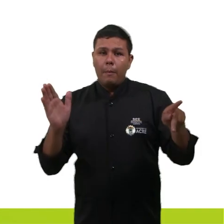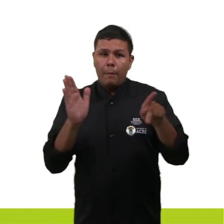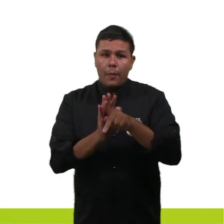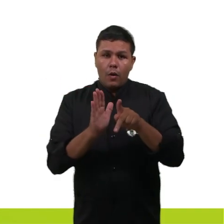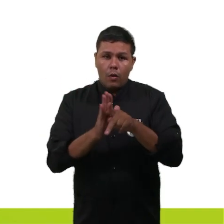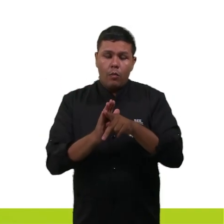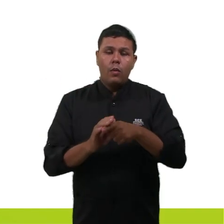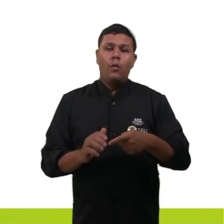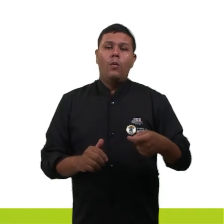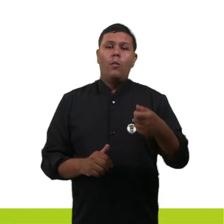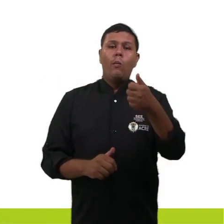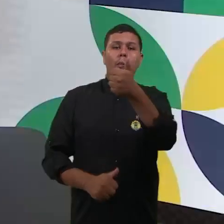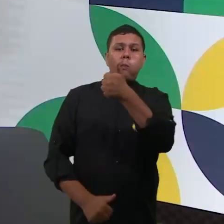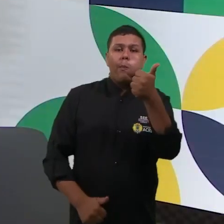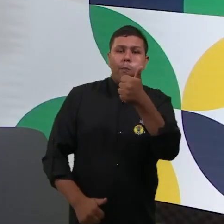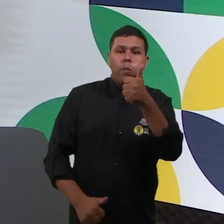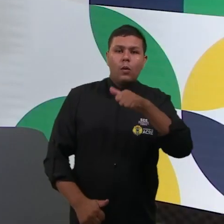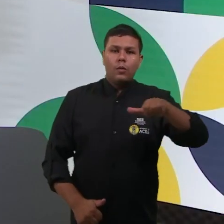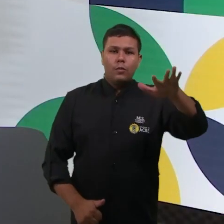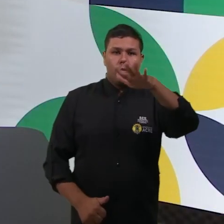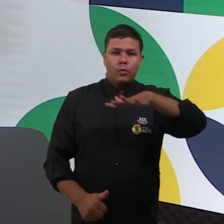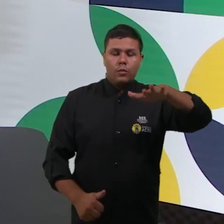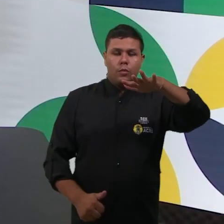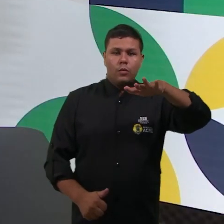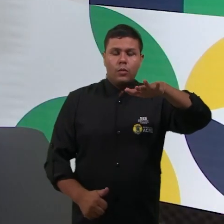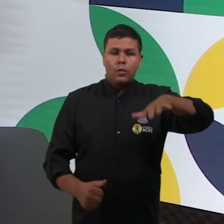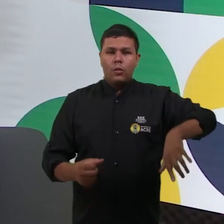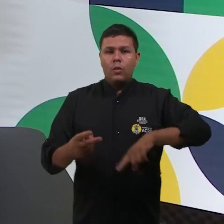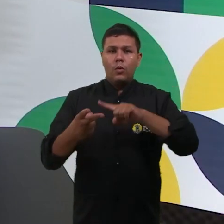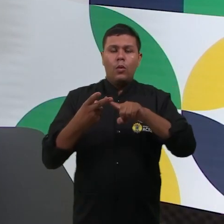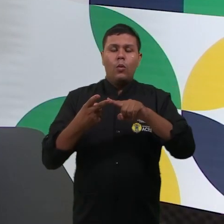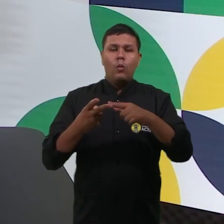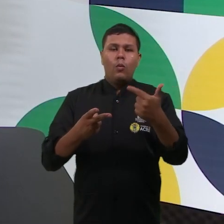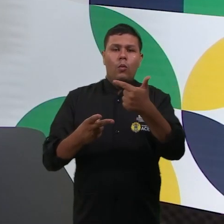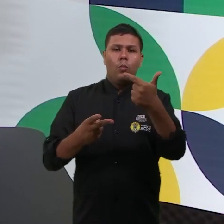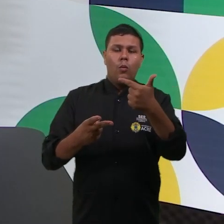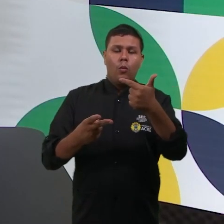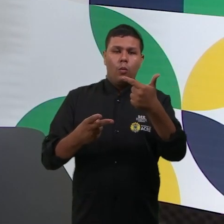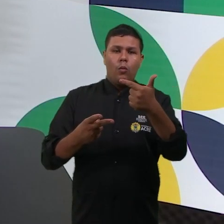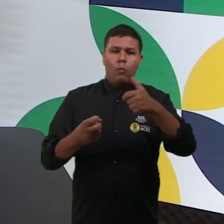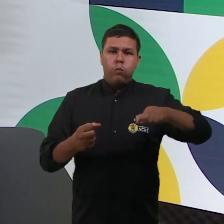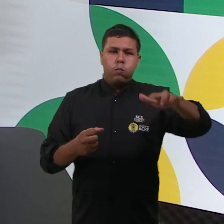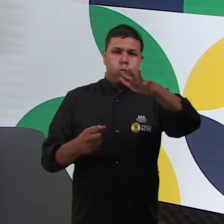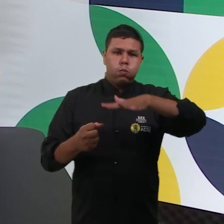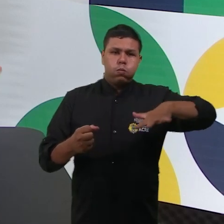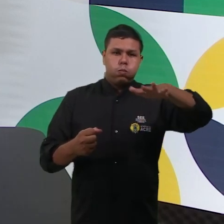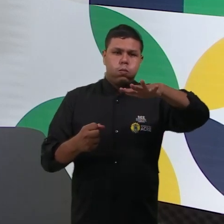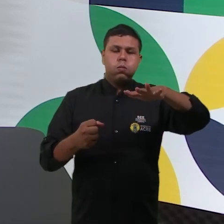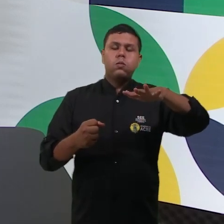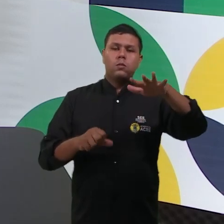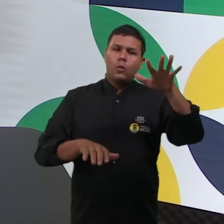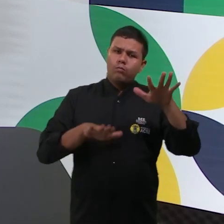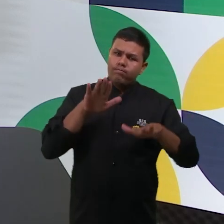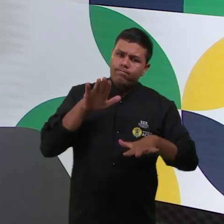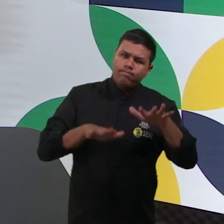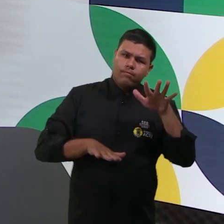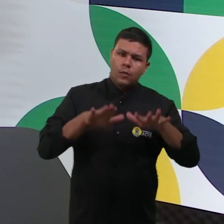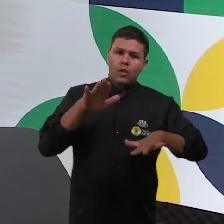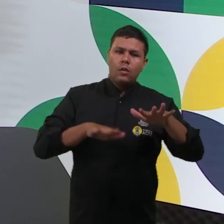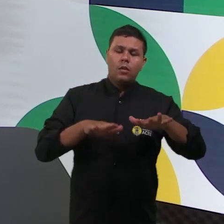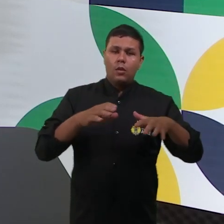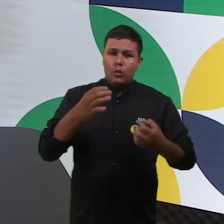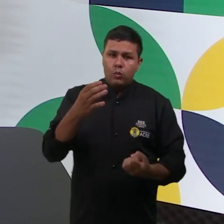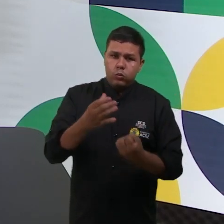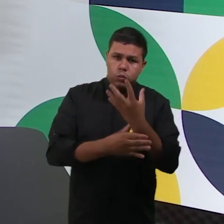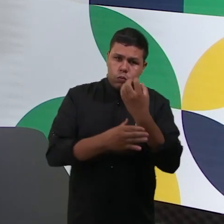o setor secundário, ele depende diretamente aí do setor primário, daquilo que é